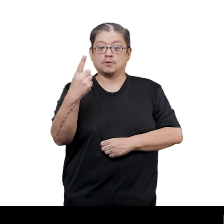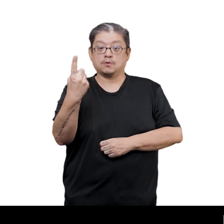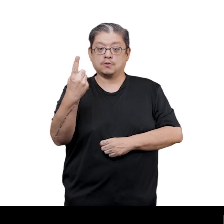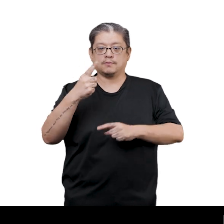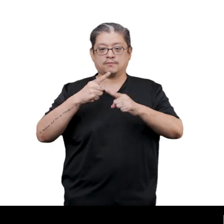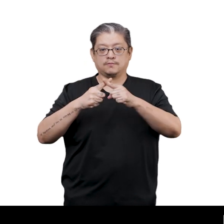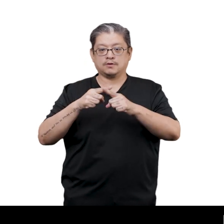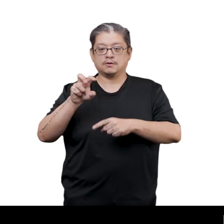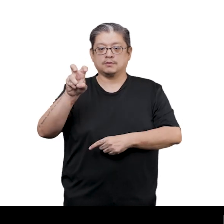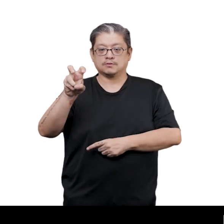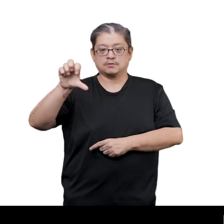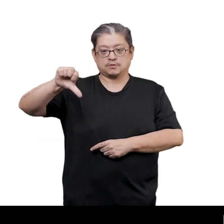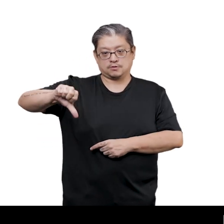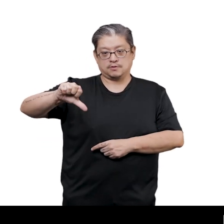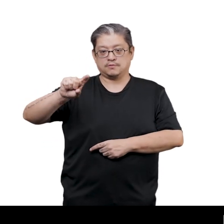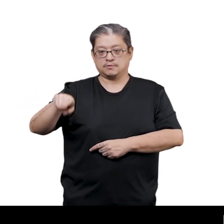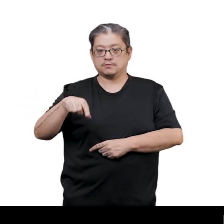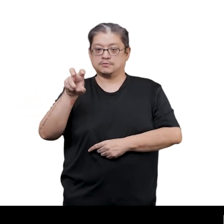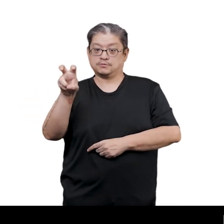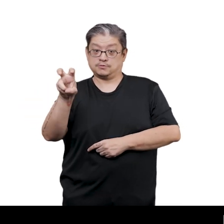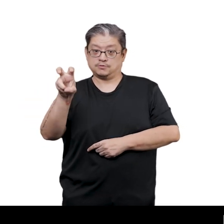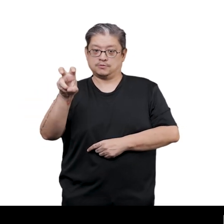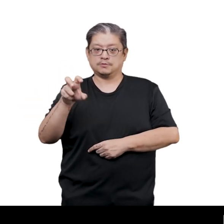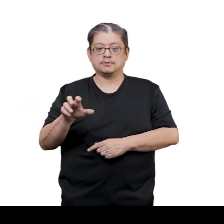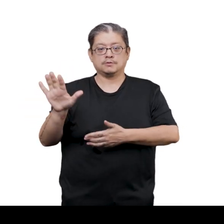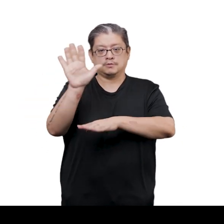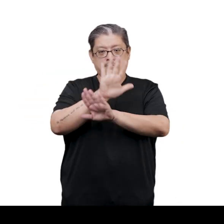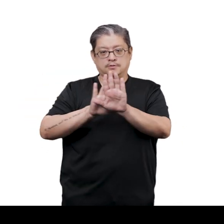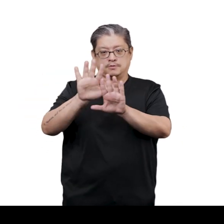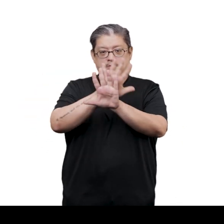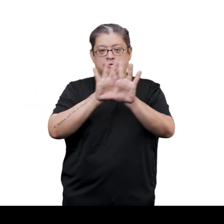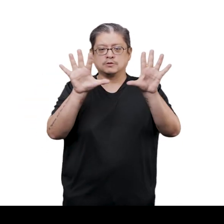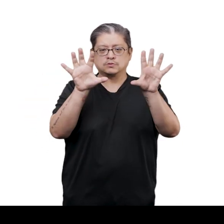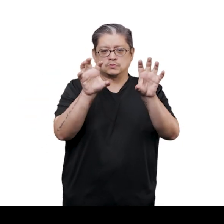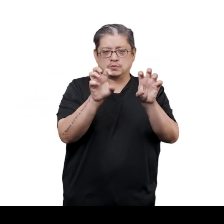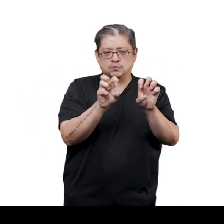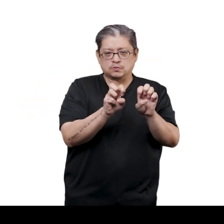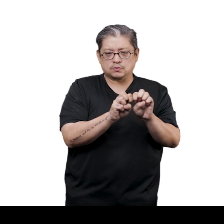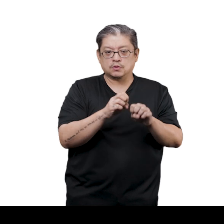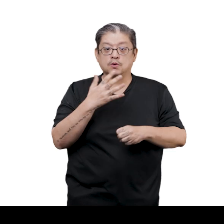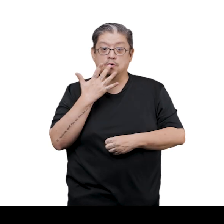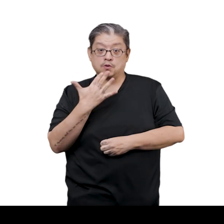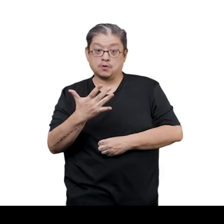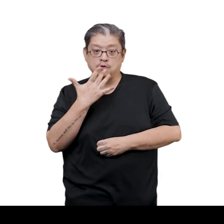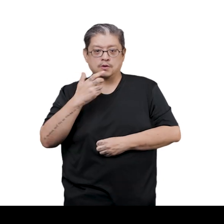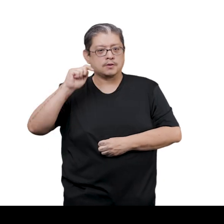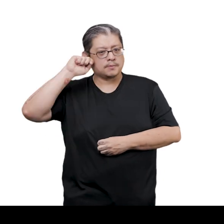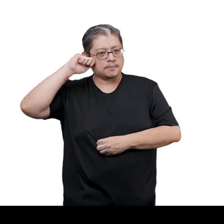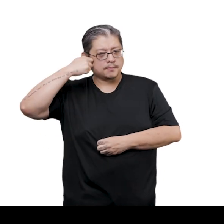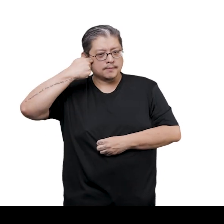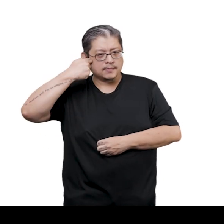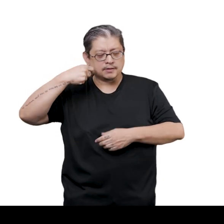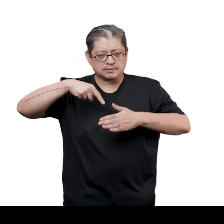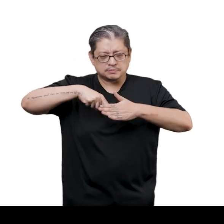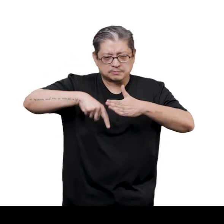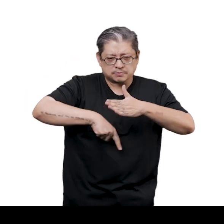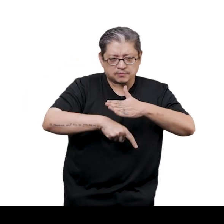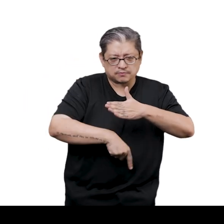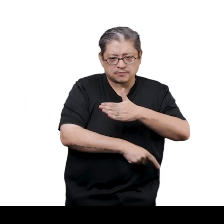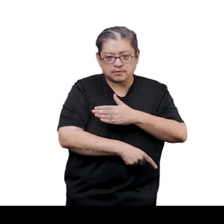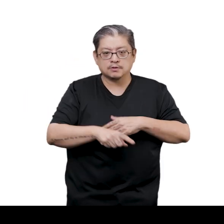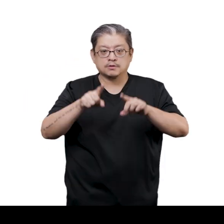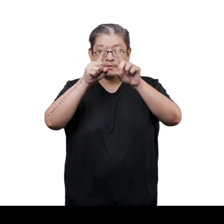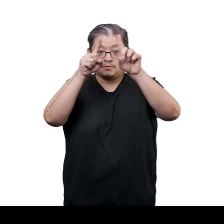de altura por 59,5 de largura. O fundo é predominantemente escuro, num tom de